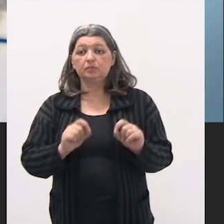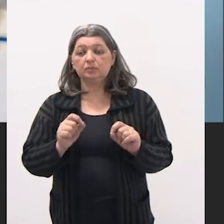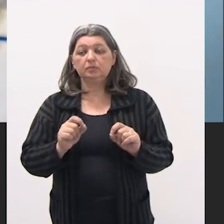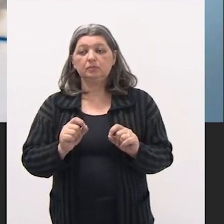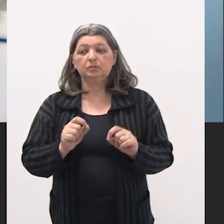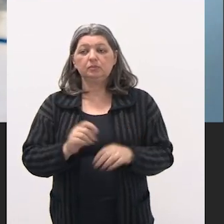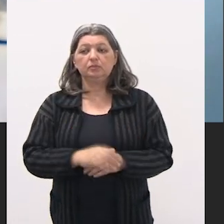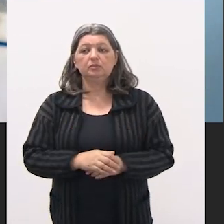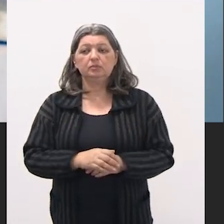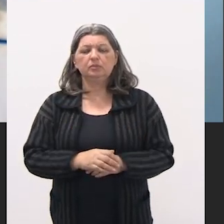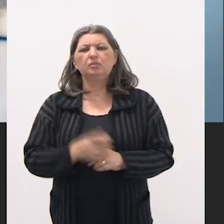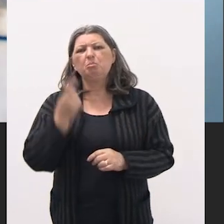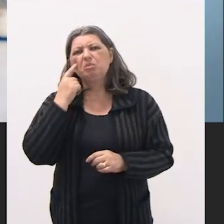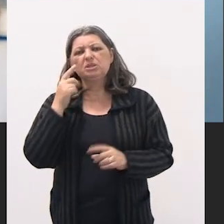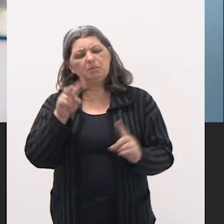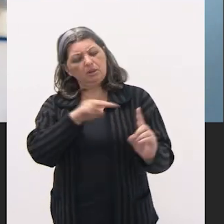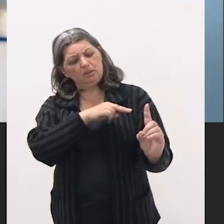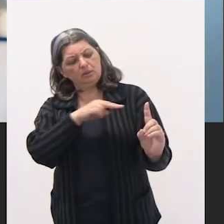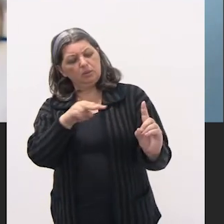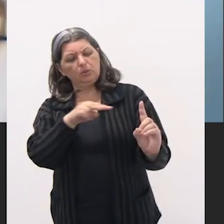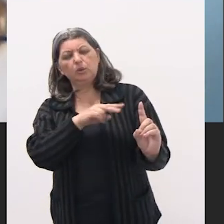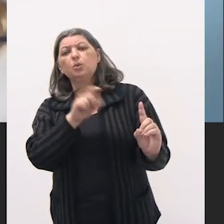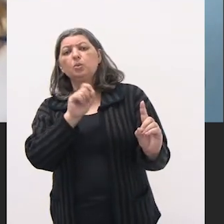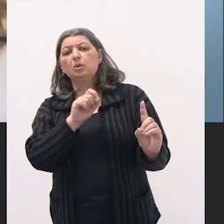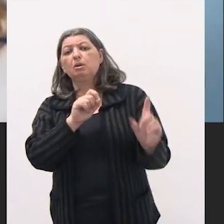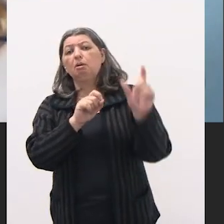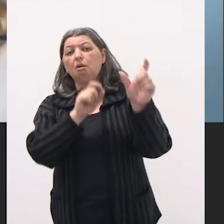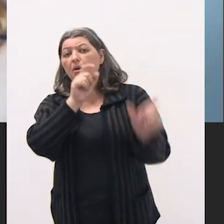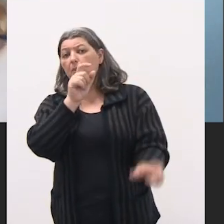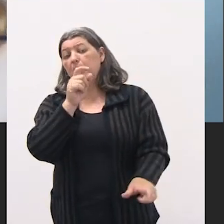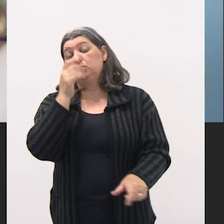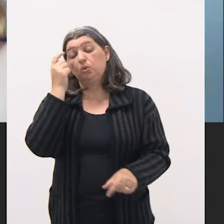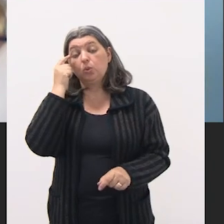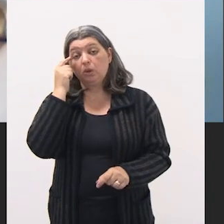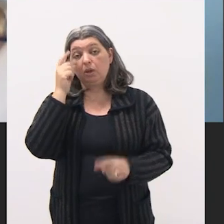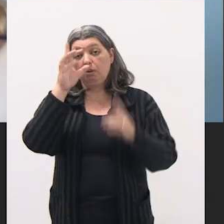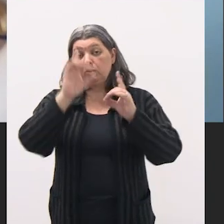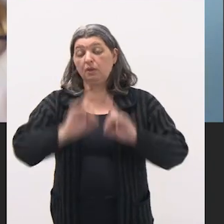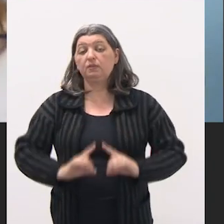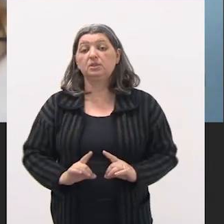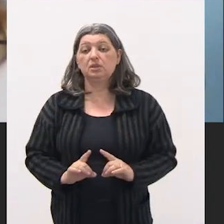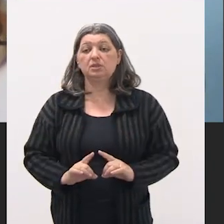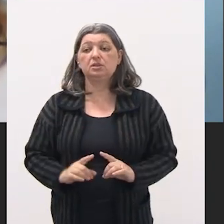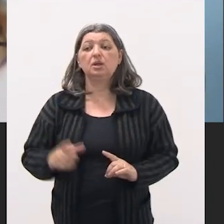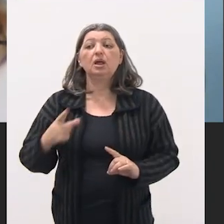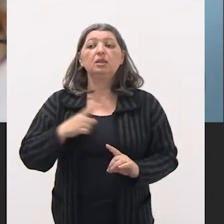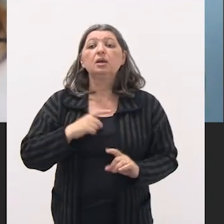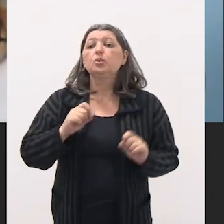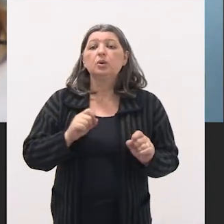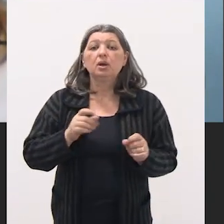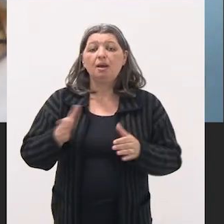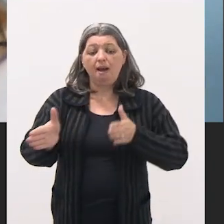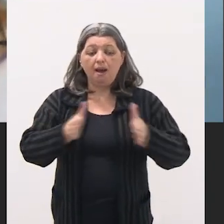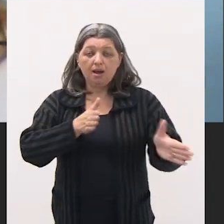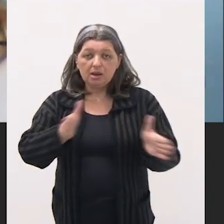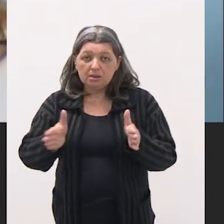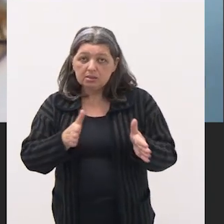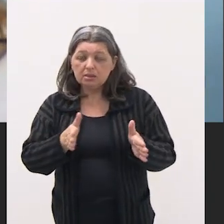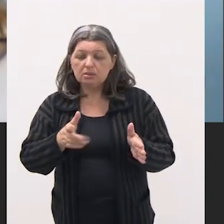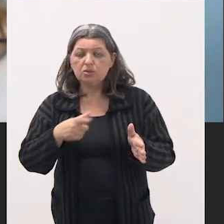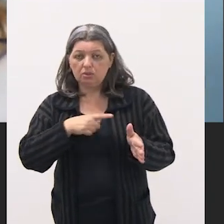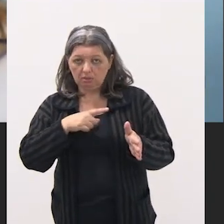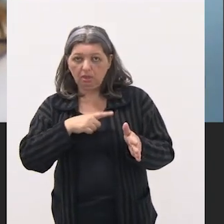nesse olhar que essas pessoas com deficiência, elas têm pouco acesso ao tratamento